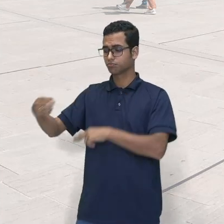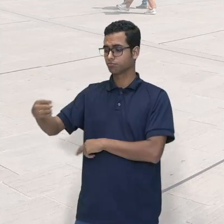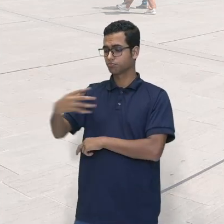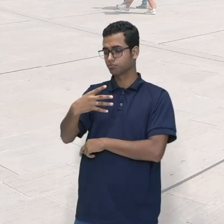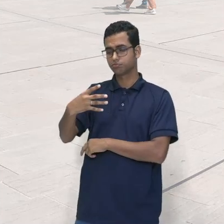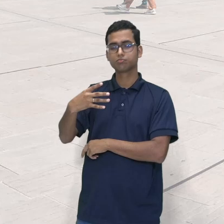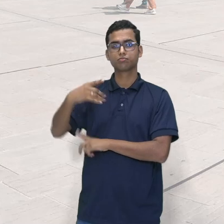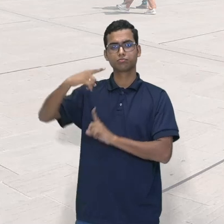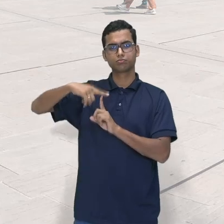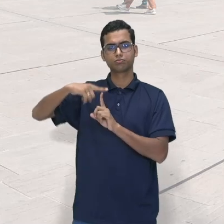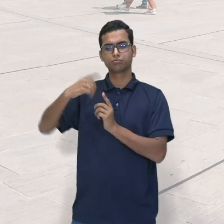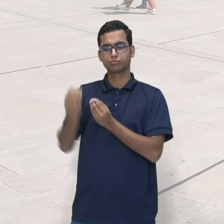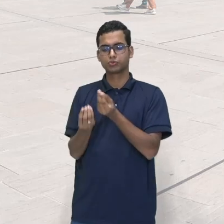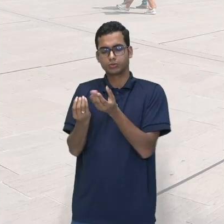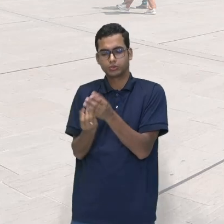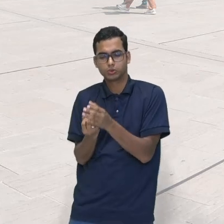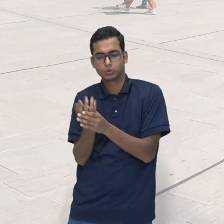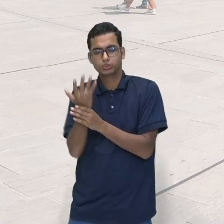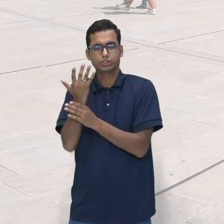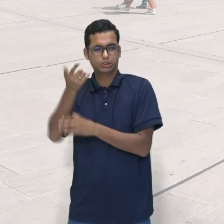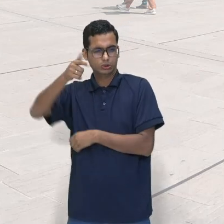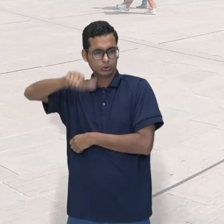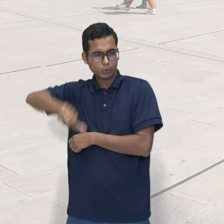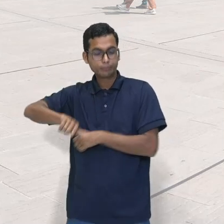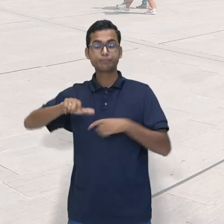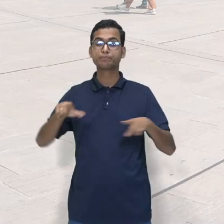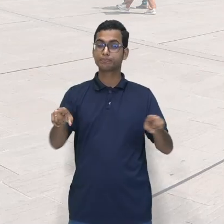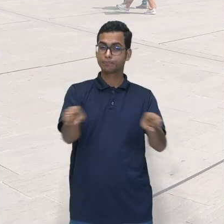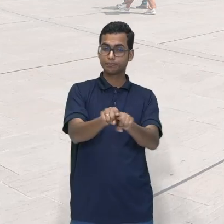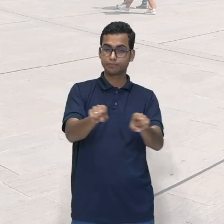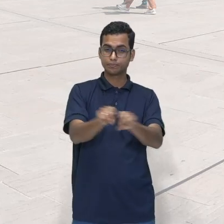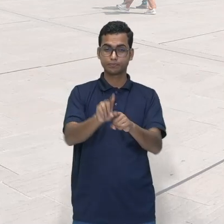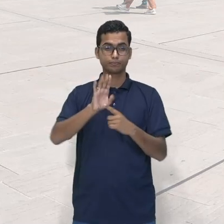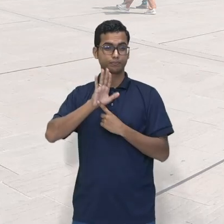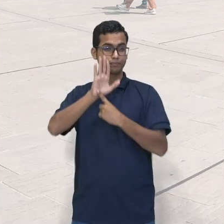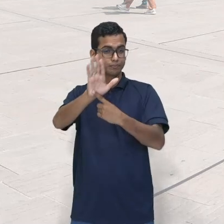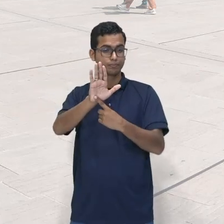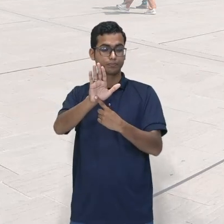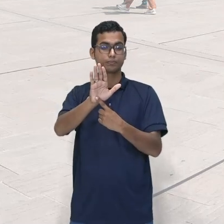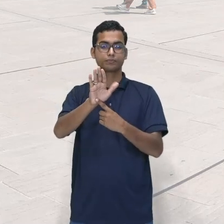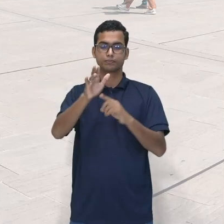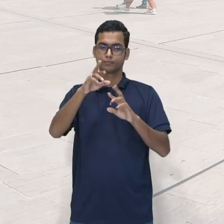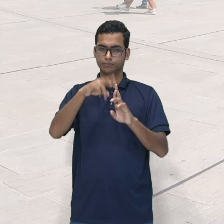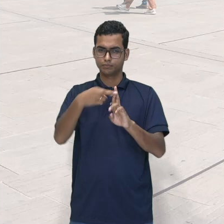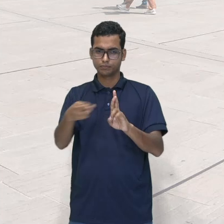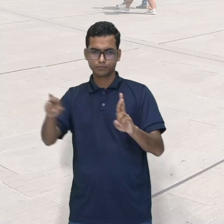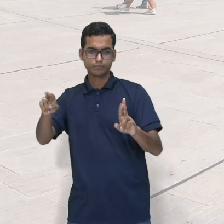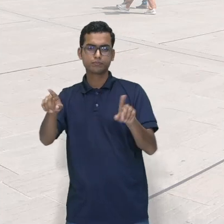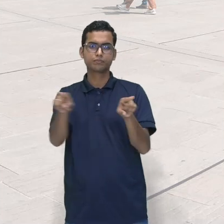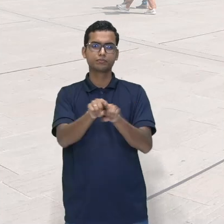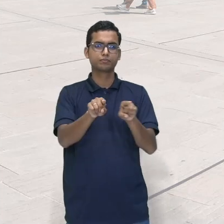vai ter ainda a sua presença religiosa, porém vai agregar